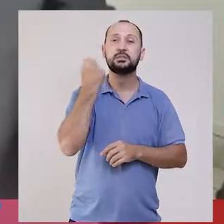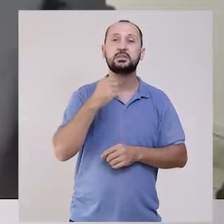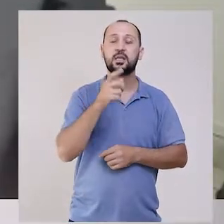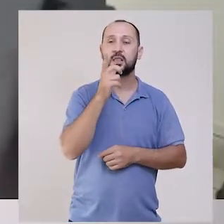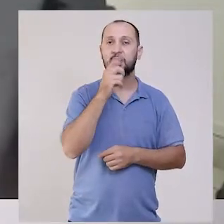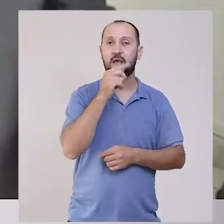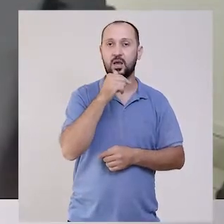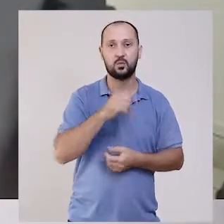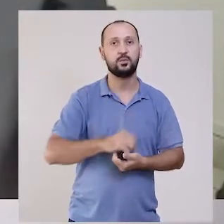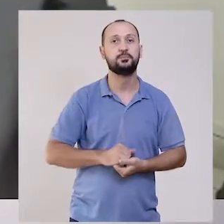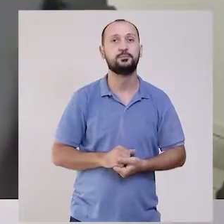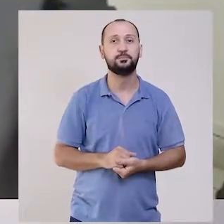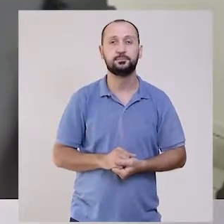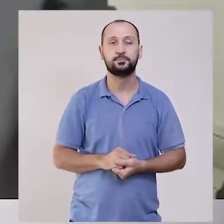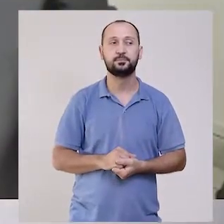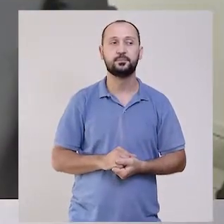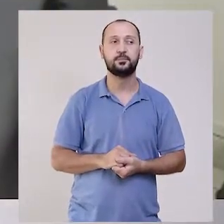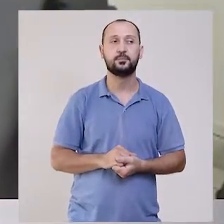água.